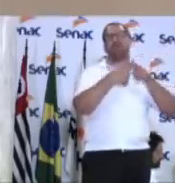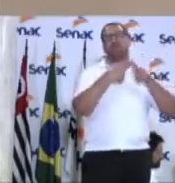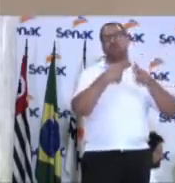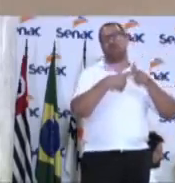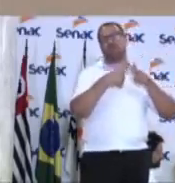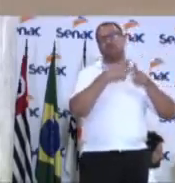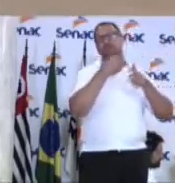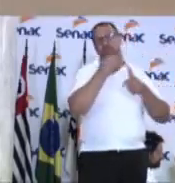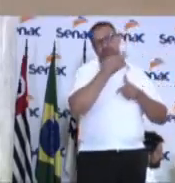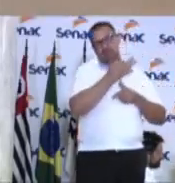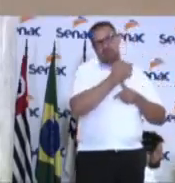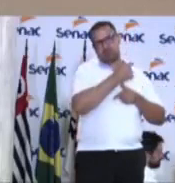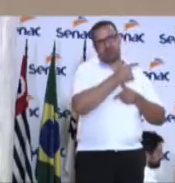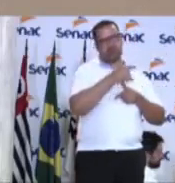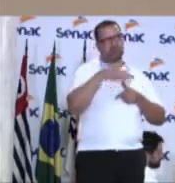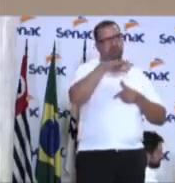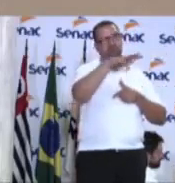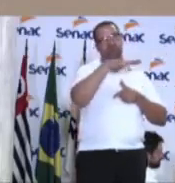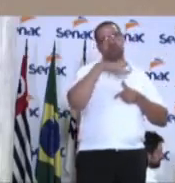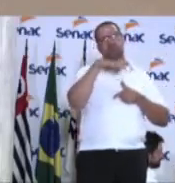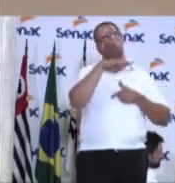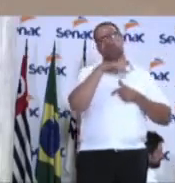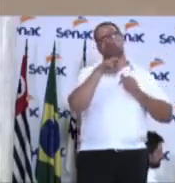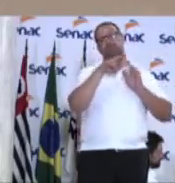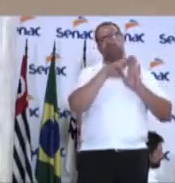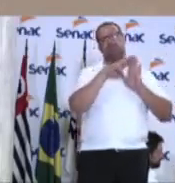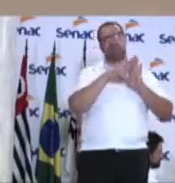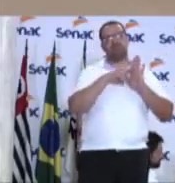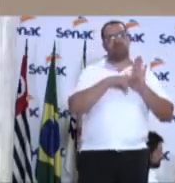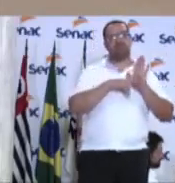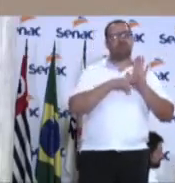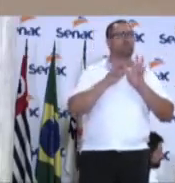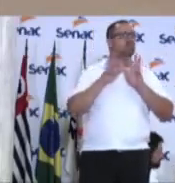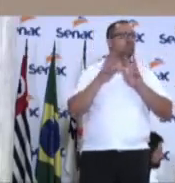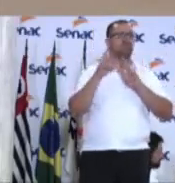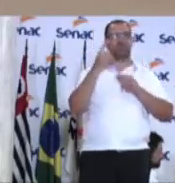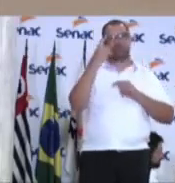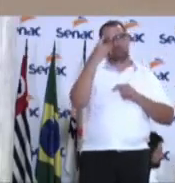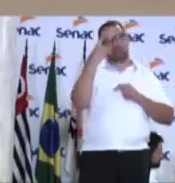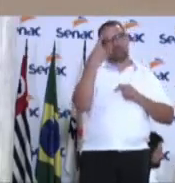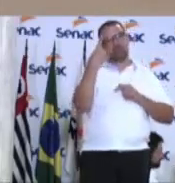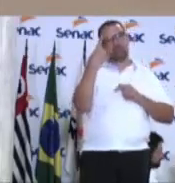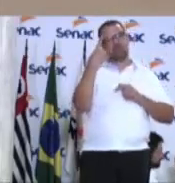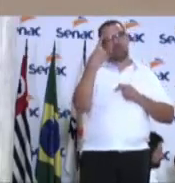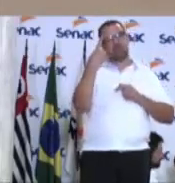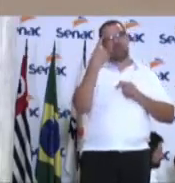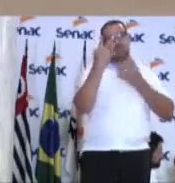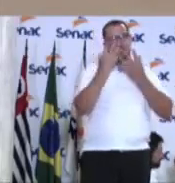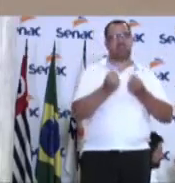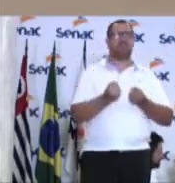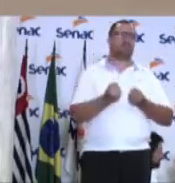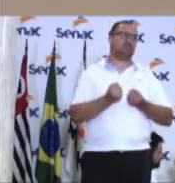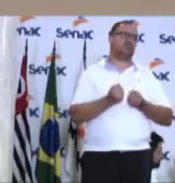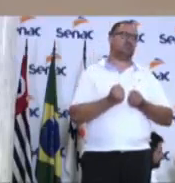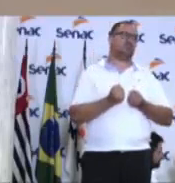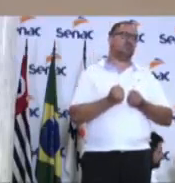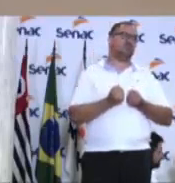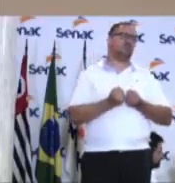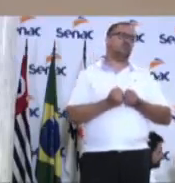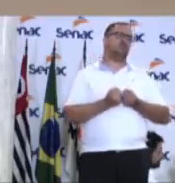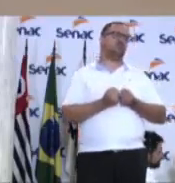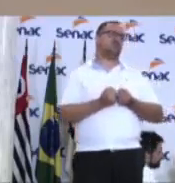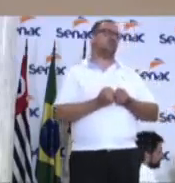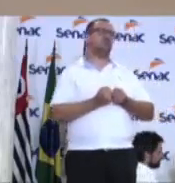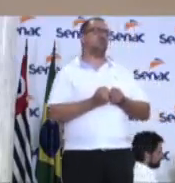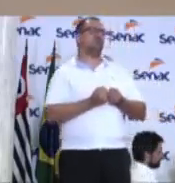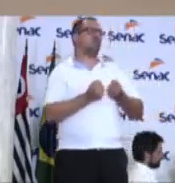um comentário. Eu acho que ela, em geral, ela é um retrato do que todo mundo ou a grande maioria aceita, né?